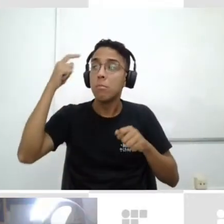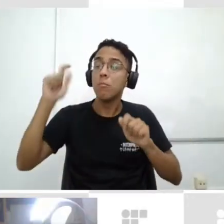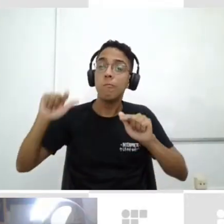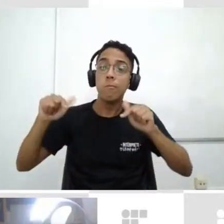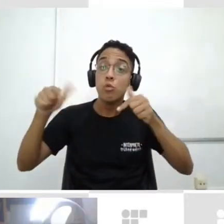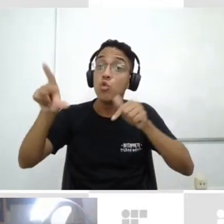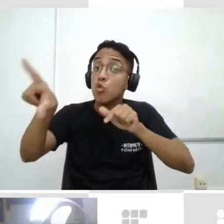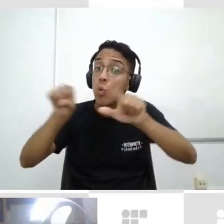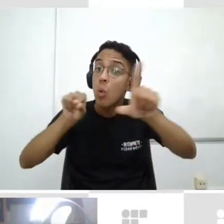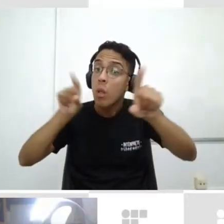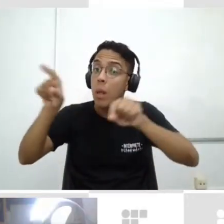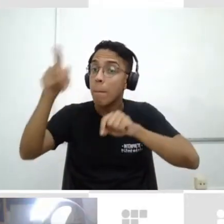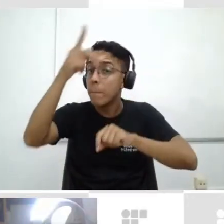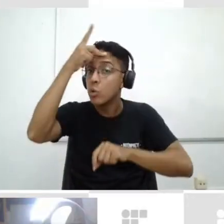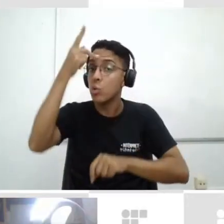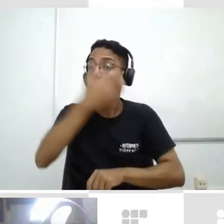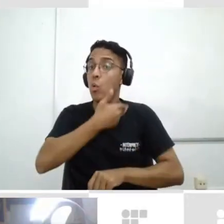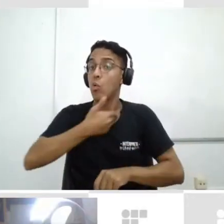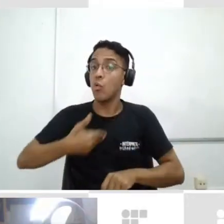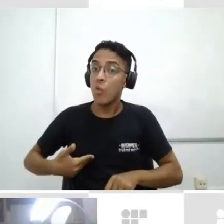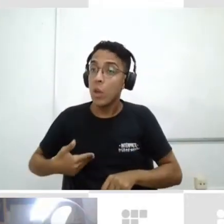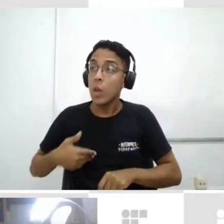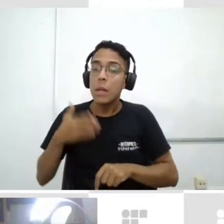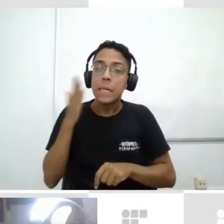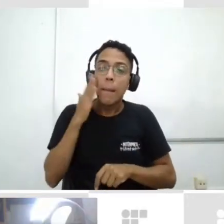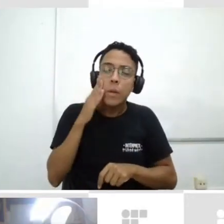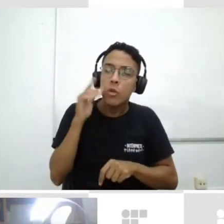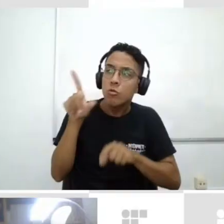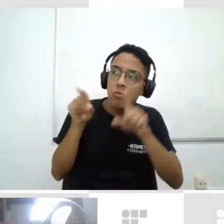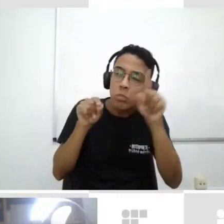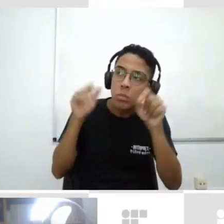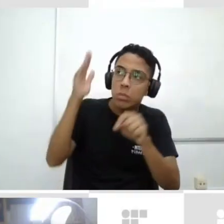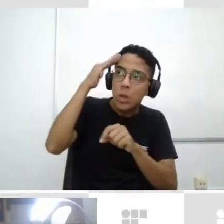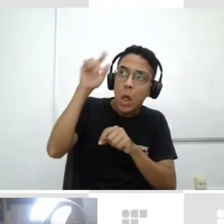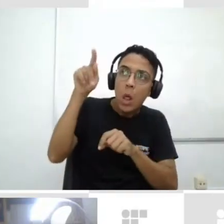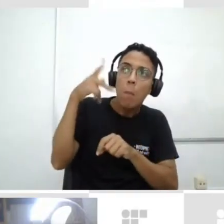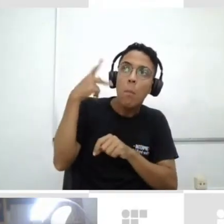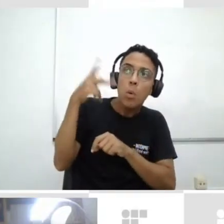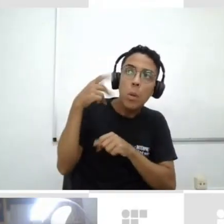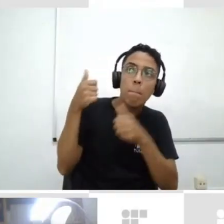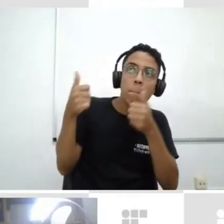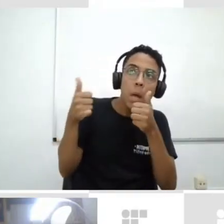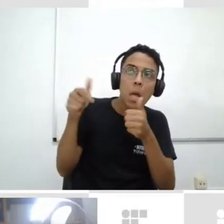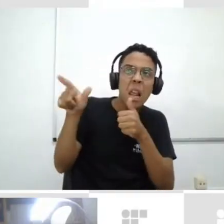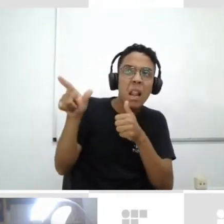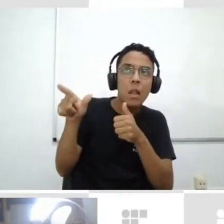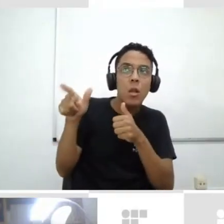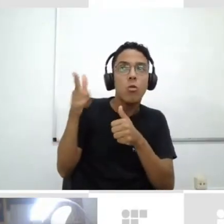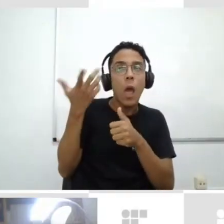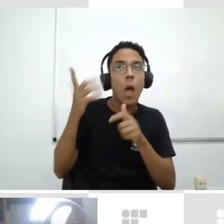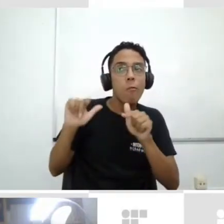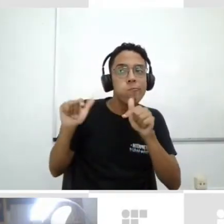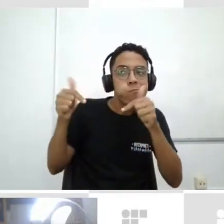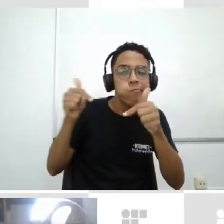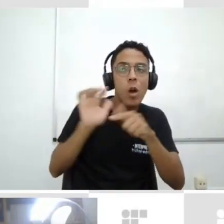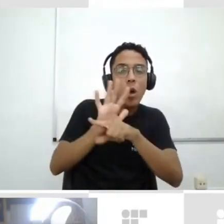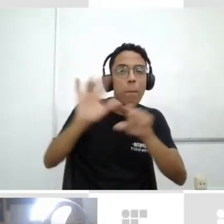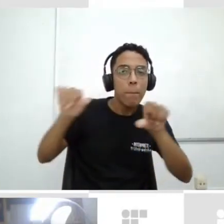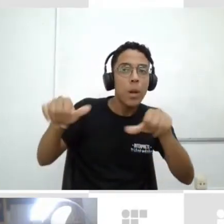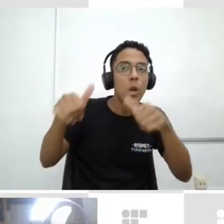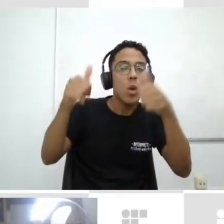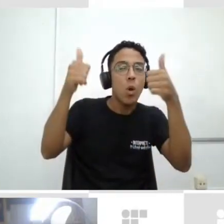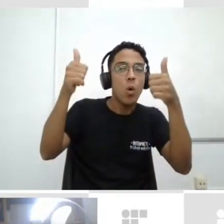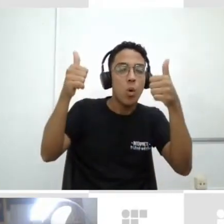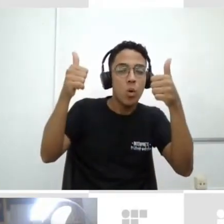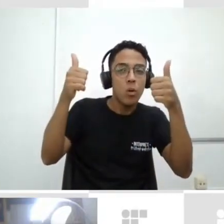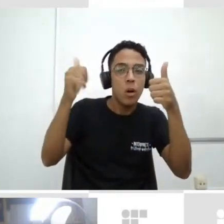candidatos que são mais progressistas em relação a outros, nós vamos ter uma situação que é menos ruim do que aquela que nós teremos se continuarmos